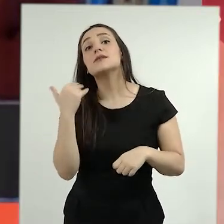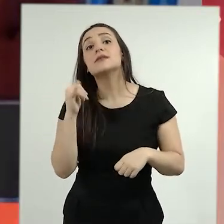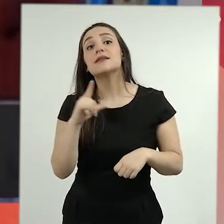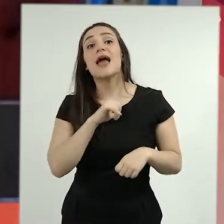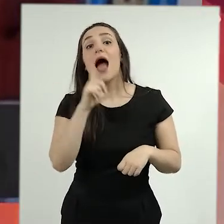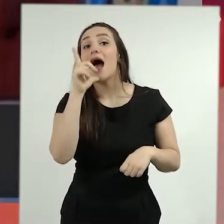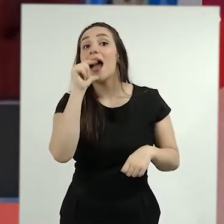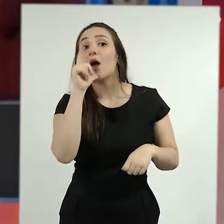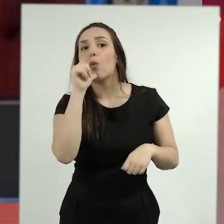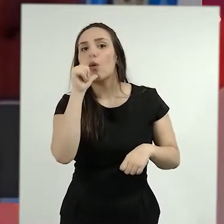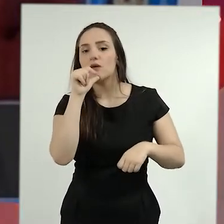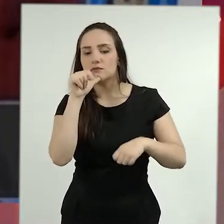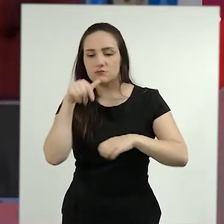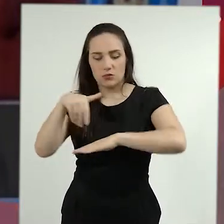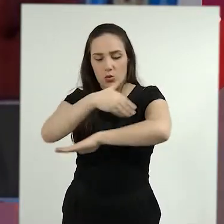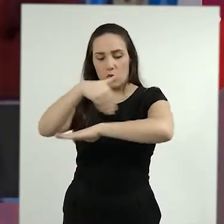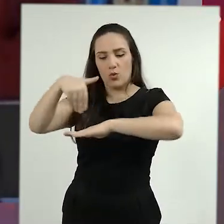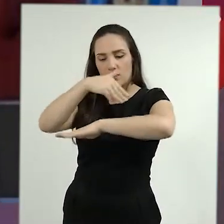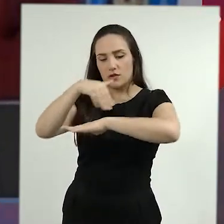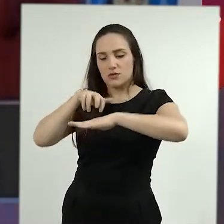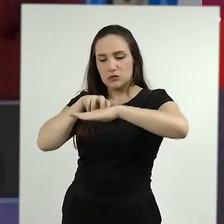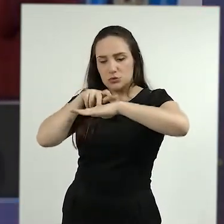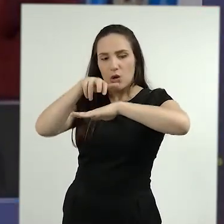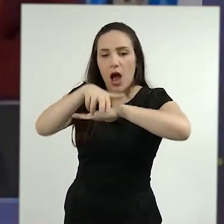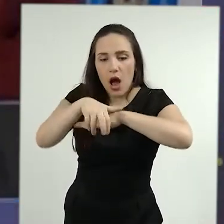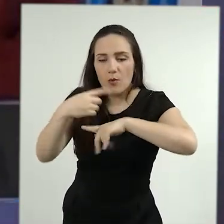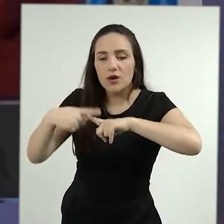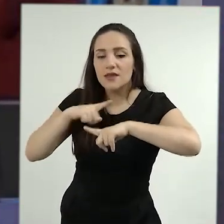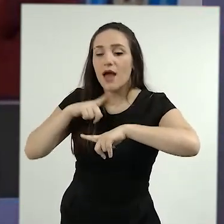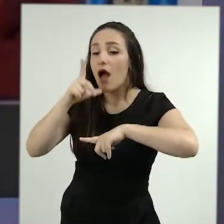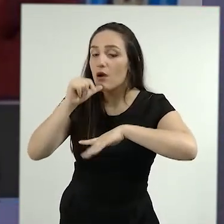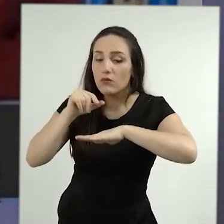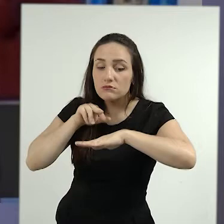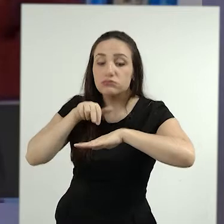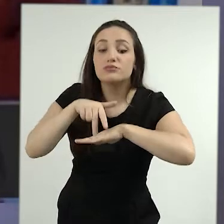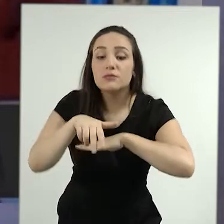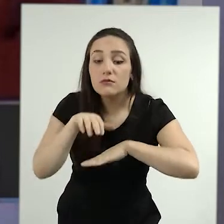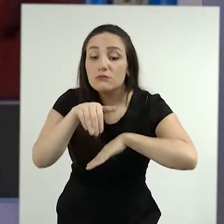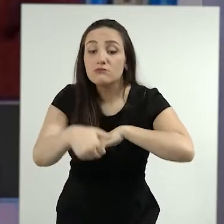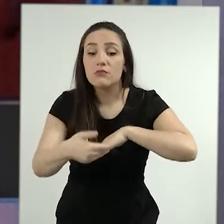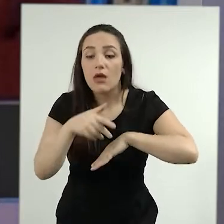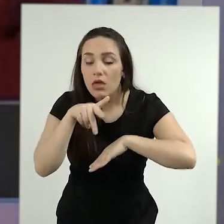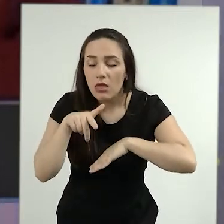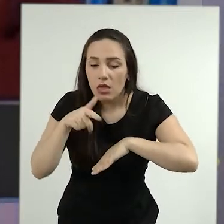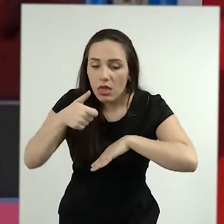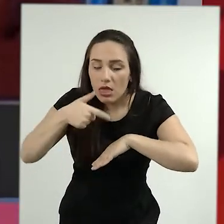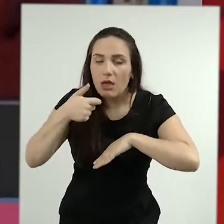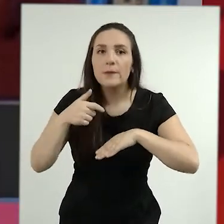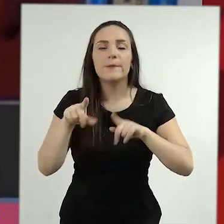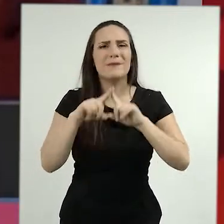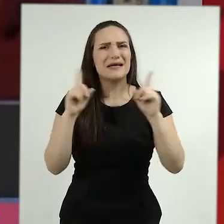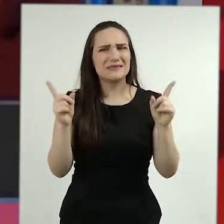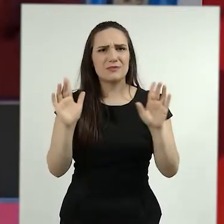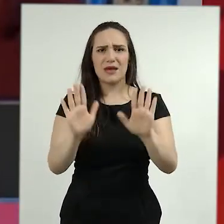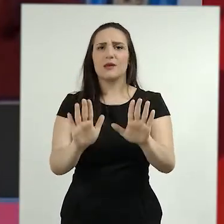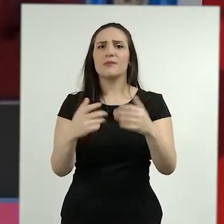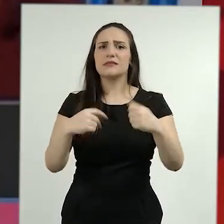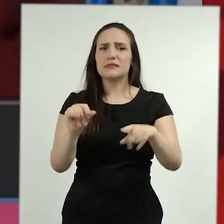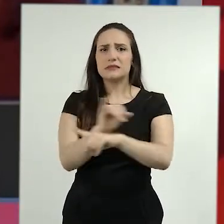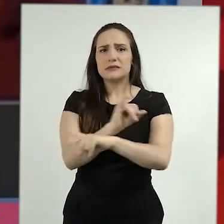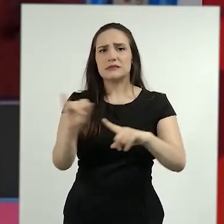às estradas. Então, a partir daí, você consegue criar metodologias ou iniciativas ou métodos